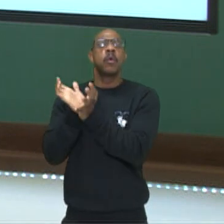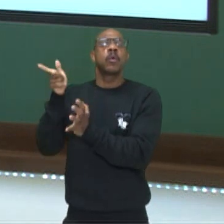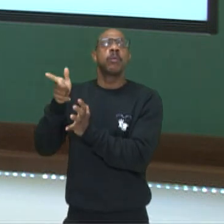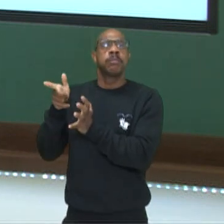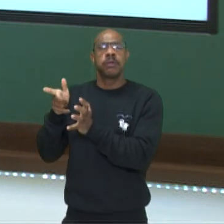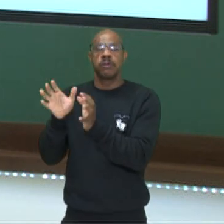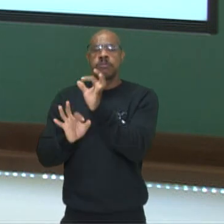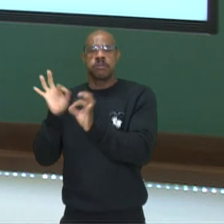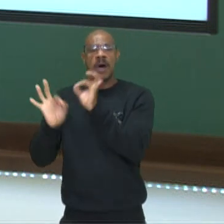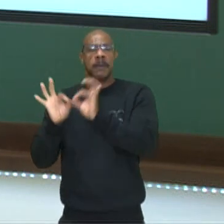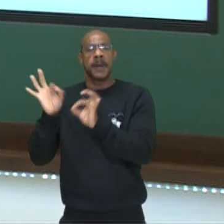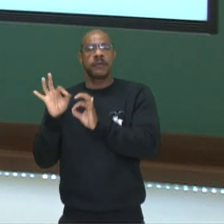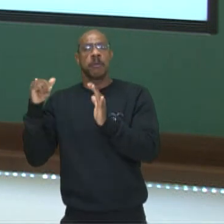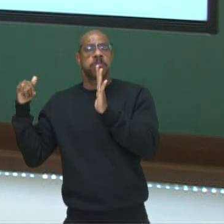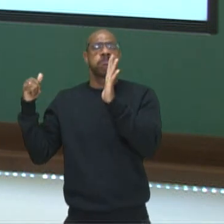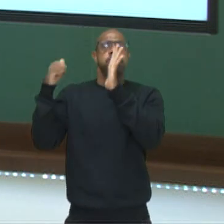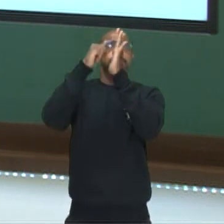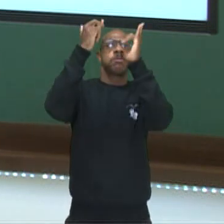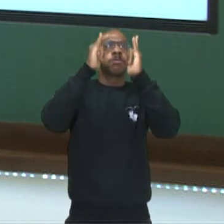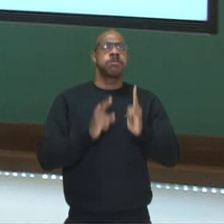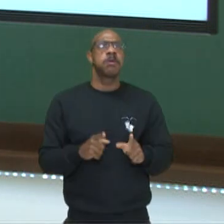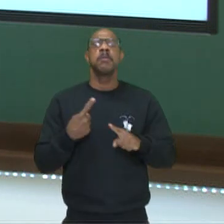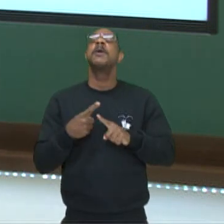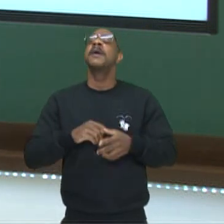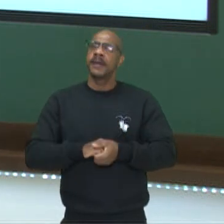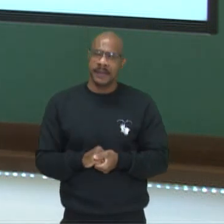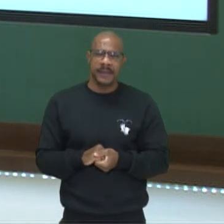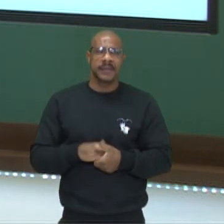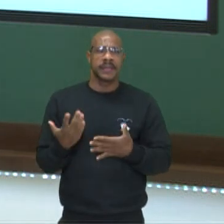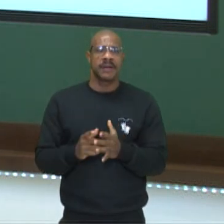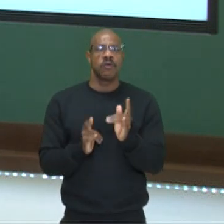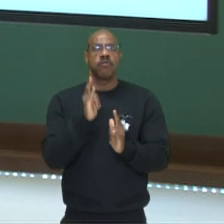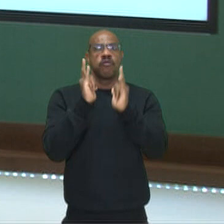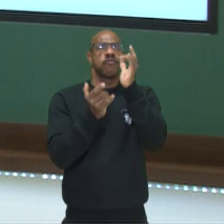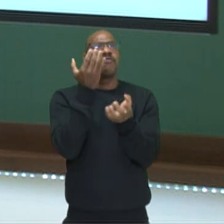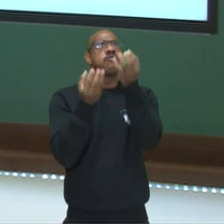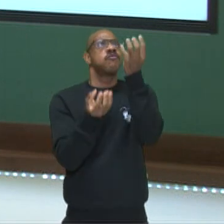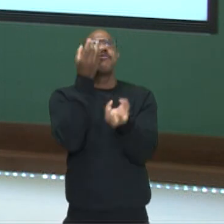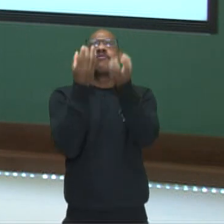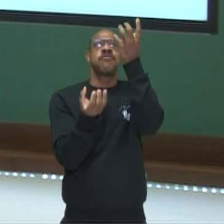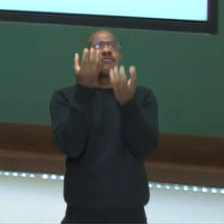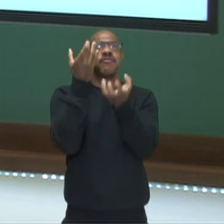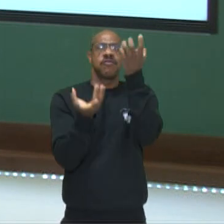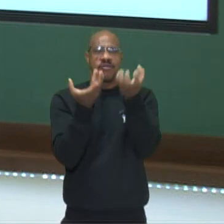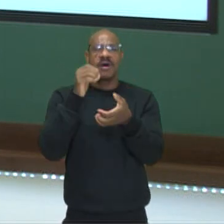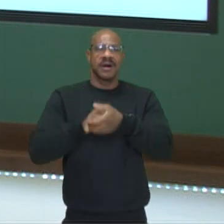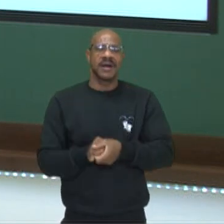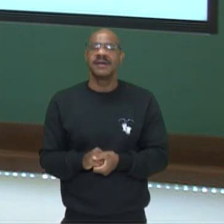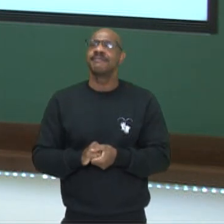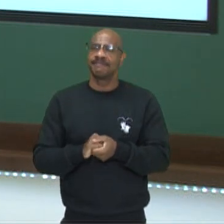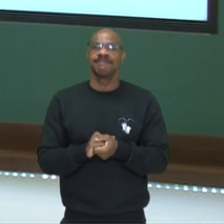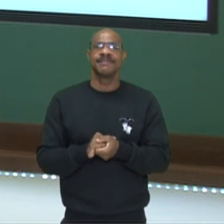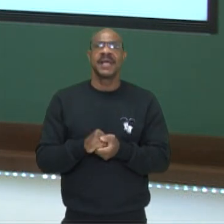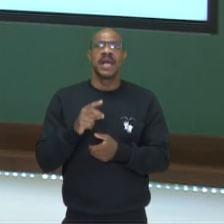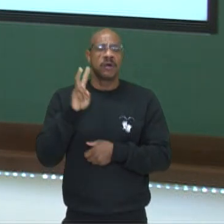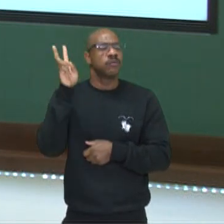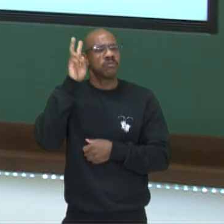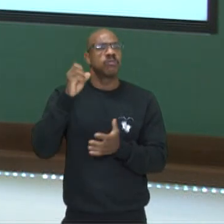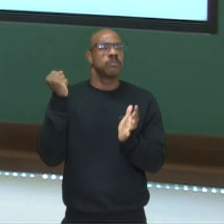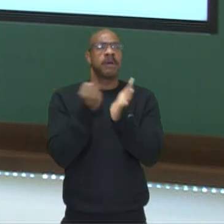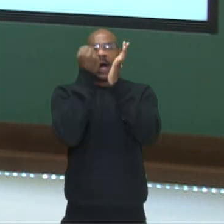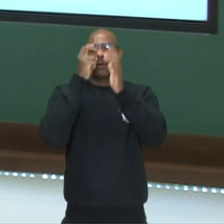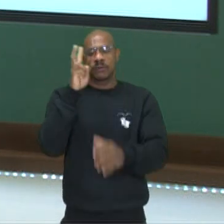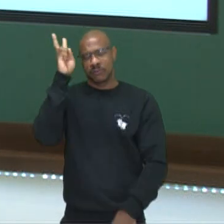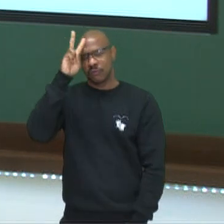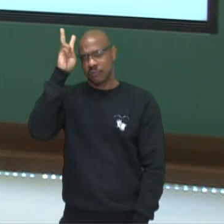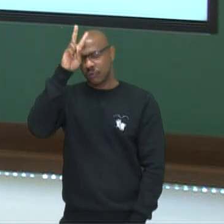atentado, E aqui as torres do World Trade Center queimando no dia dos ataques, Esse dia que entra para a história como